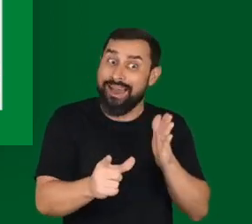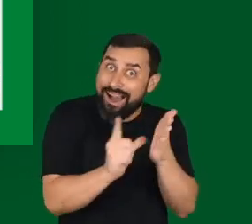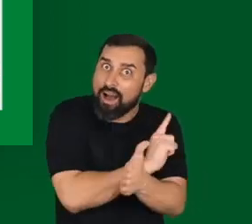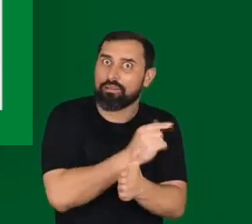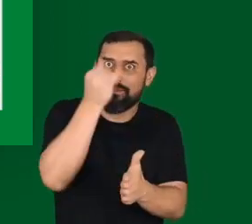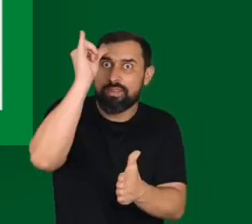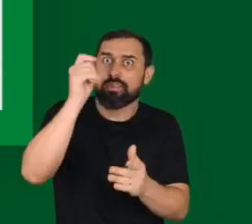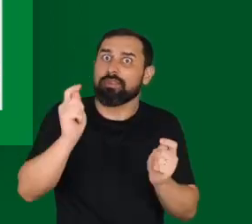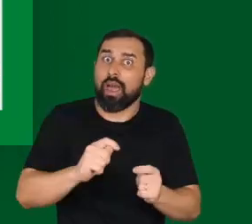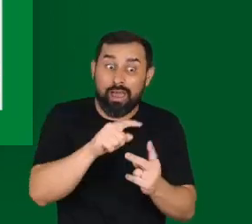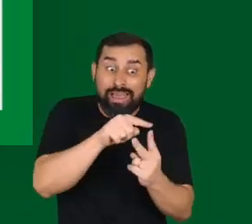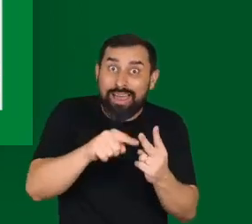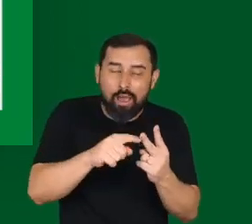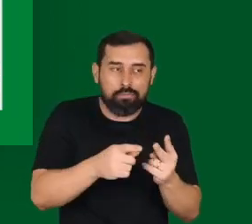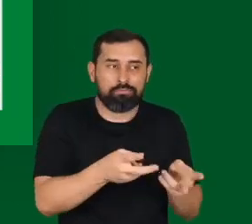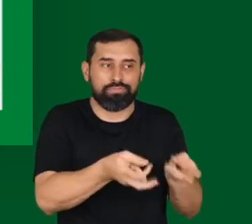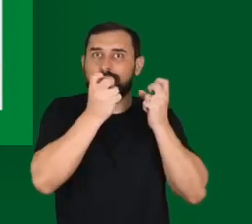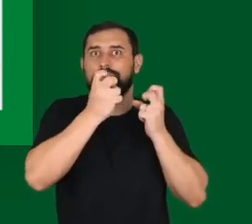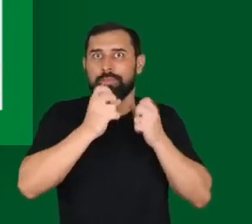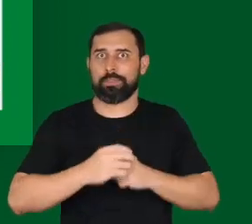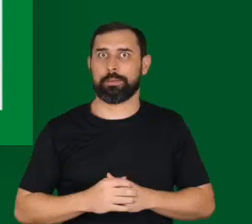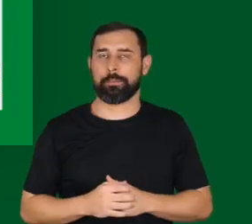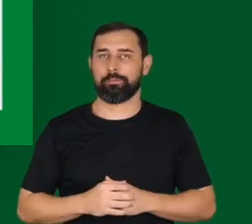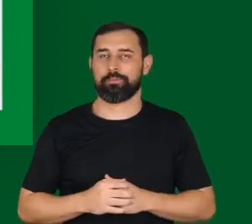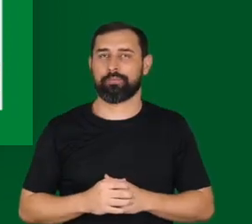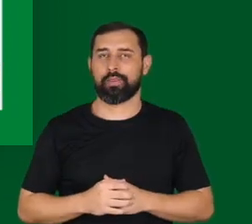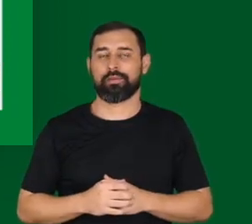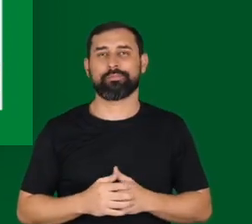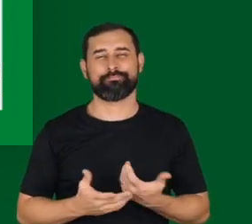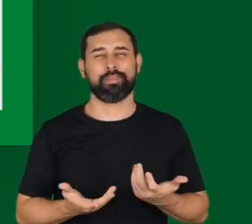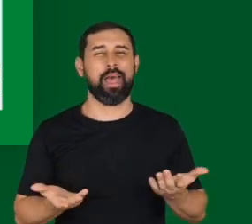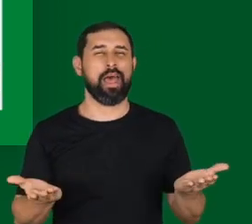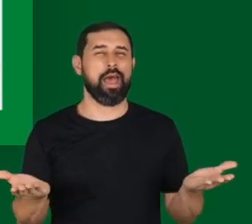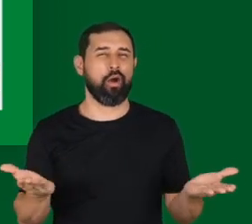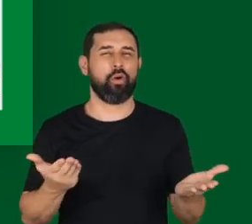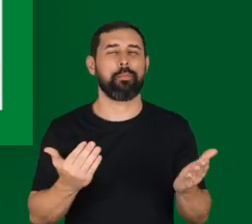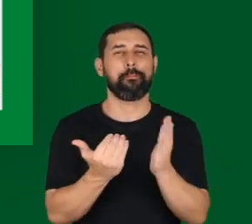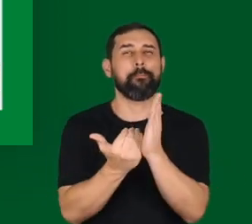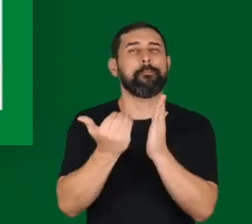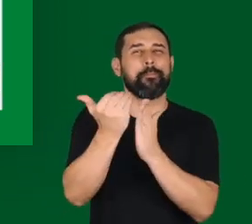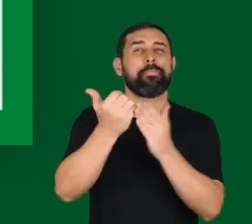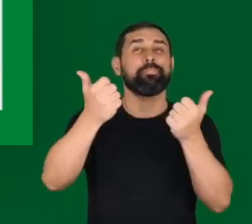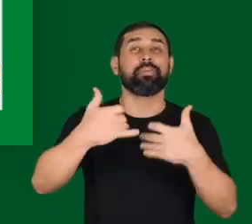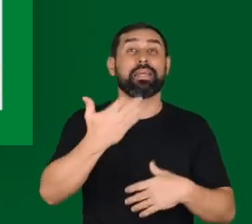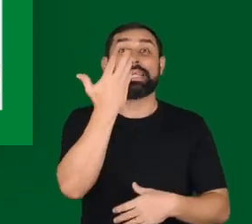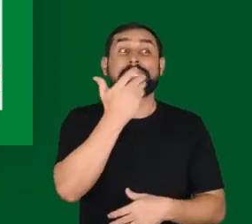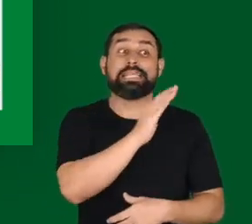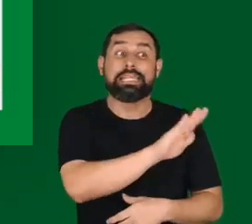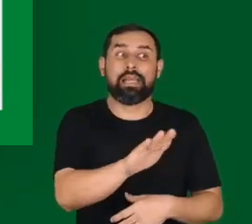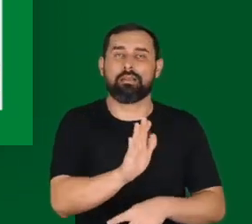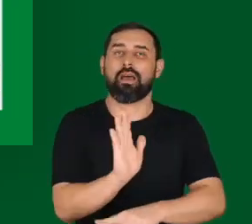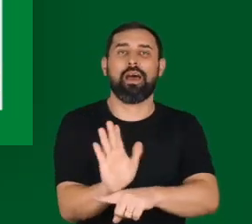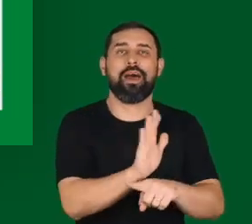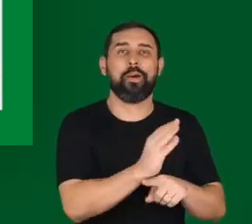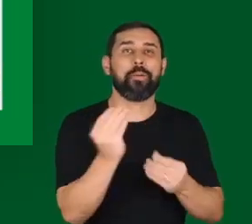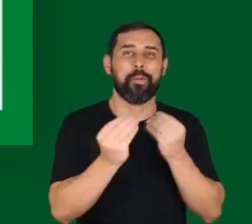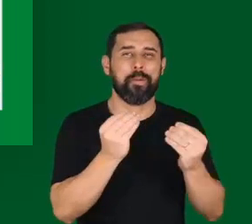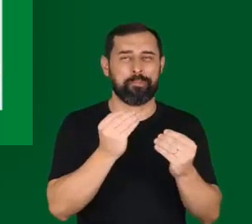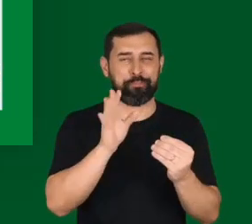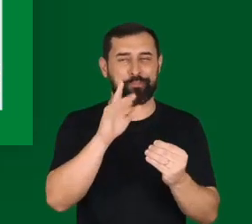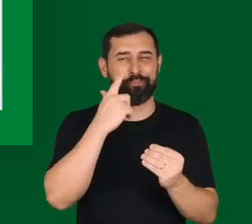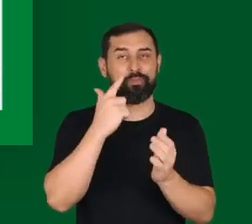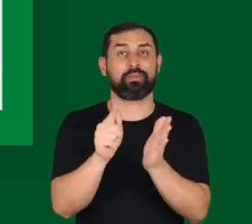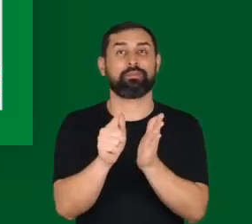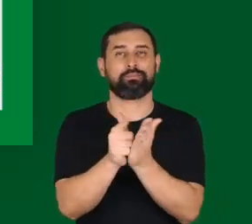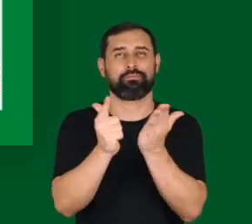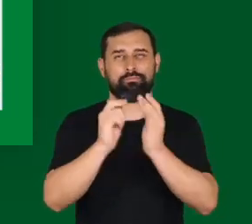80% das mortes, elas poderiam ser evitadas, principalmente se tratando aí de paciente pediátrico, e a gente vai falar um pouquinho sobre isso.